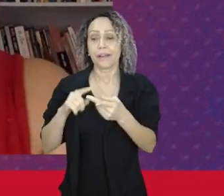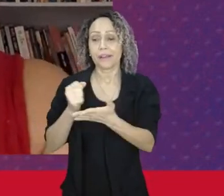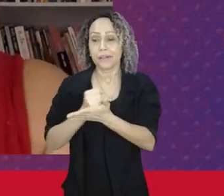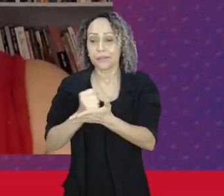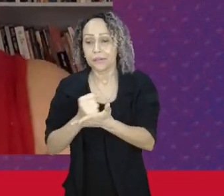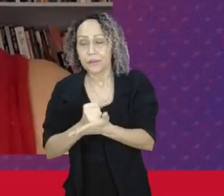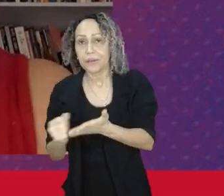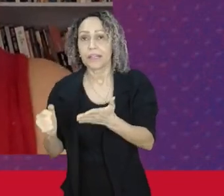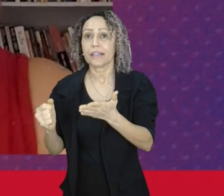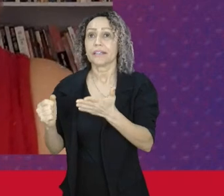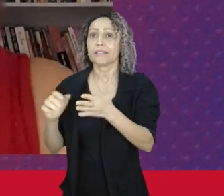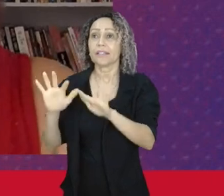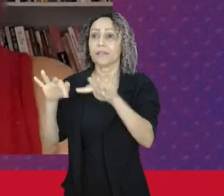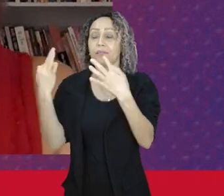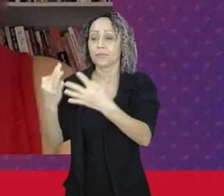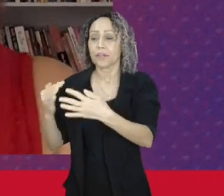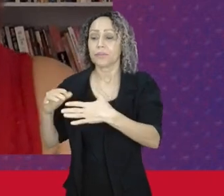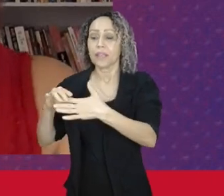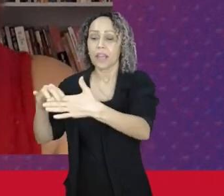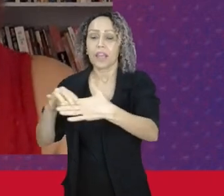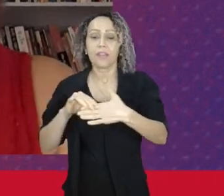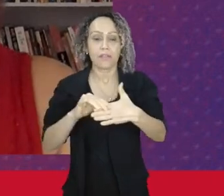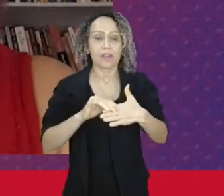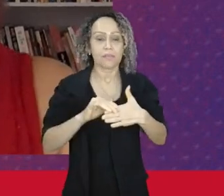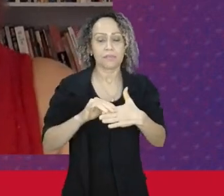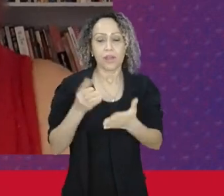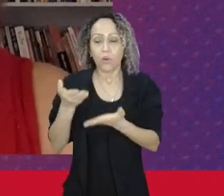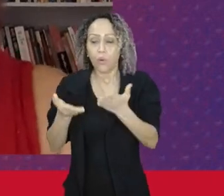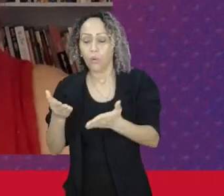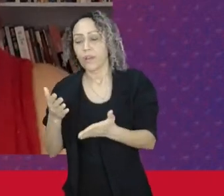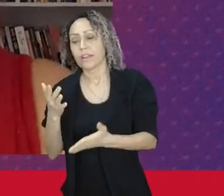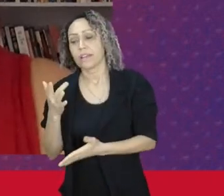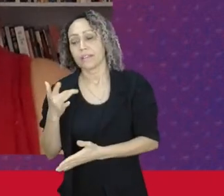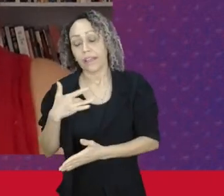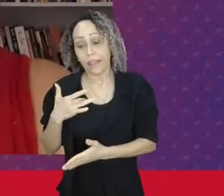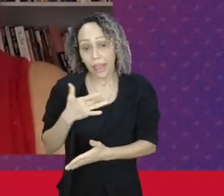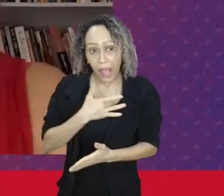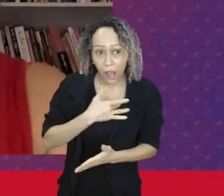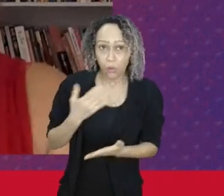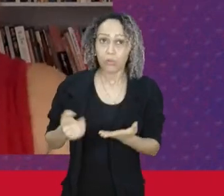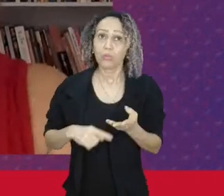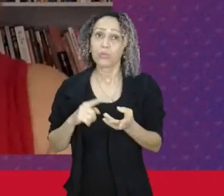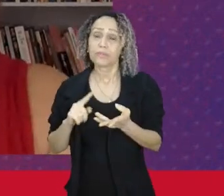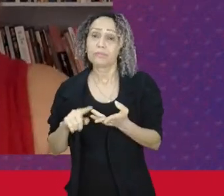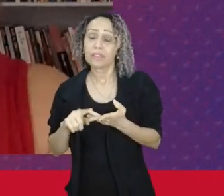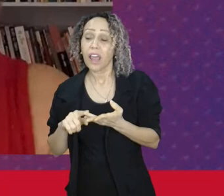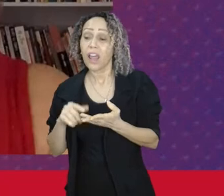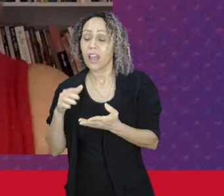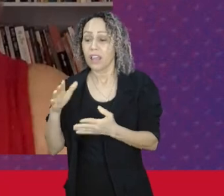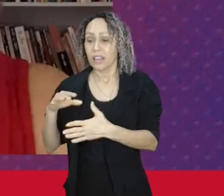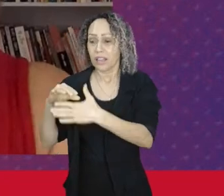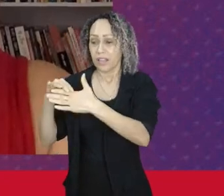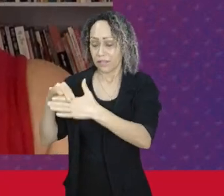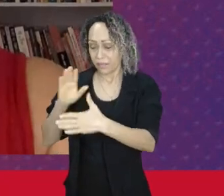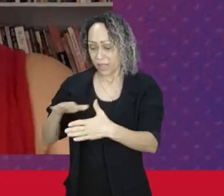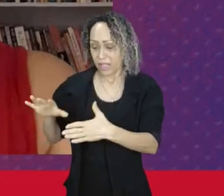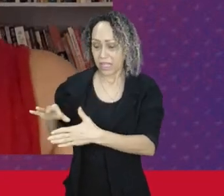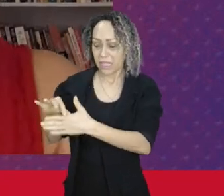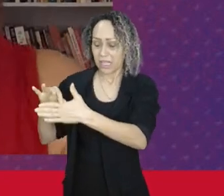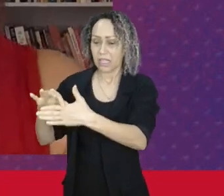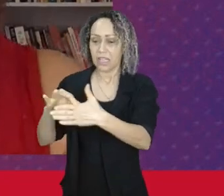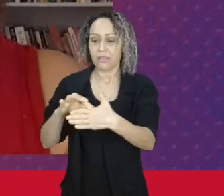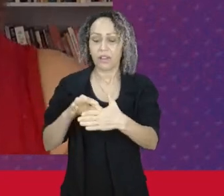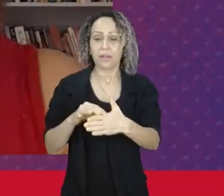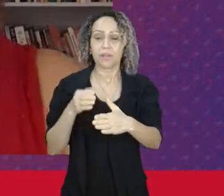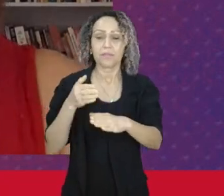familiares para saúde, para cuidar da sua saúde, levar as crianças na escola e ir